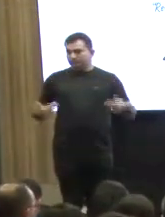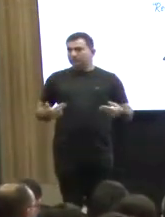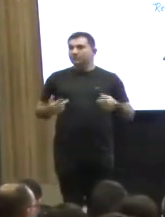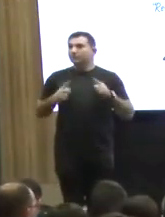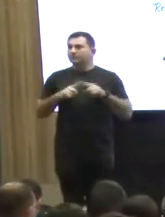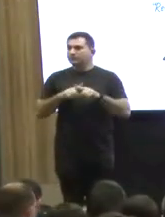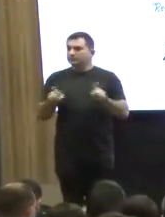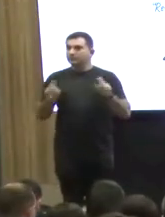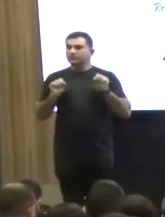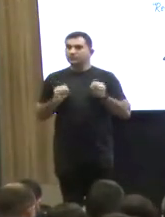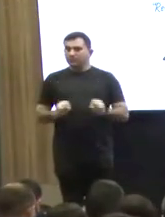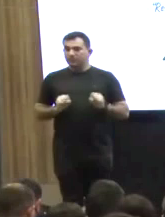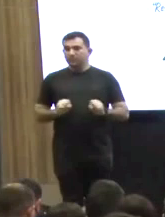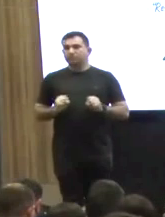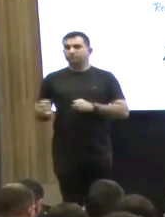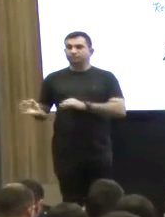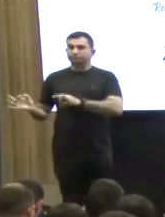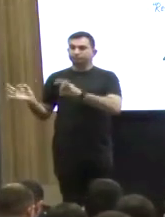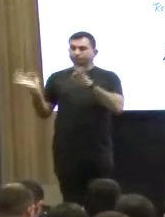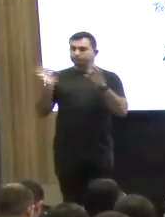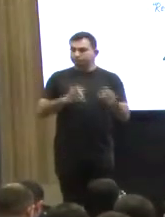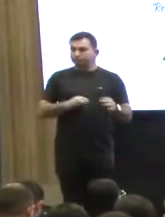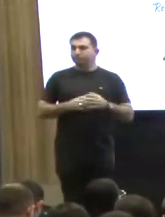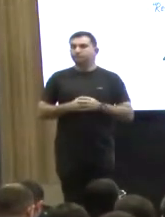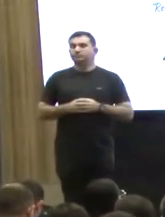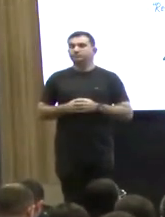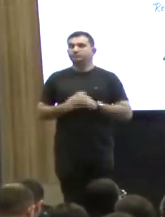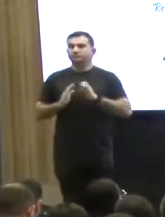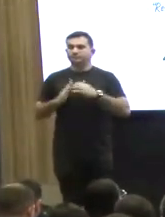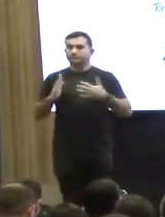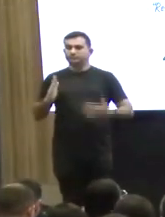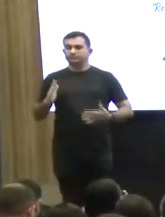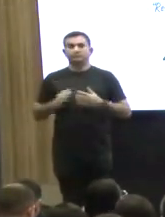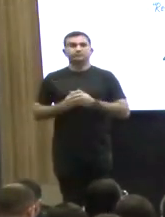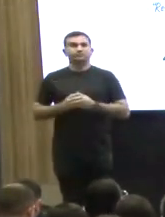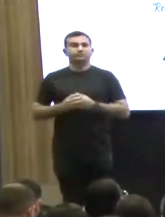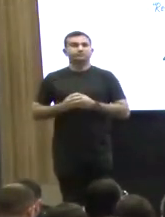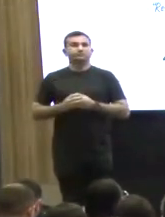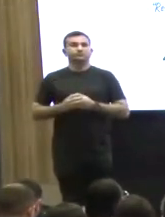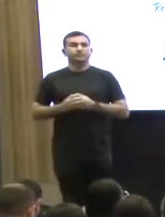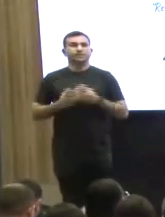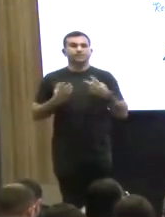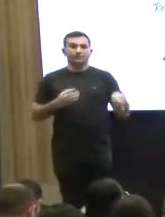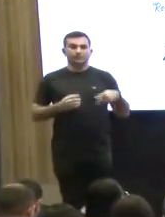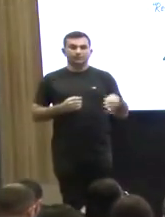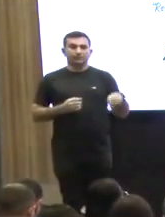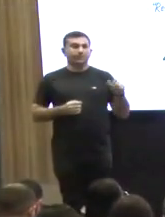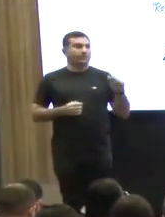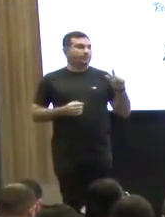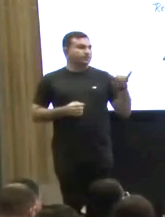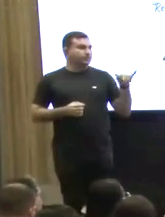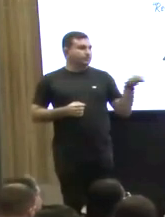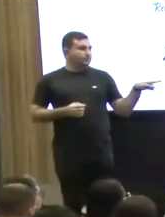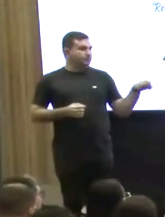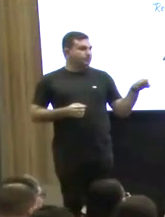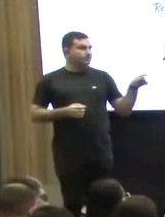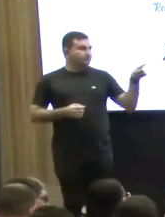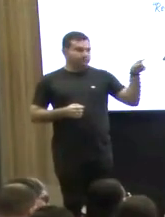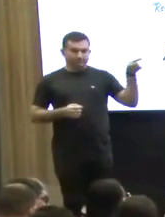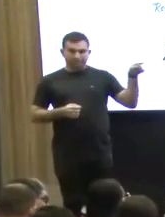Rogério, podem, ao longo da conferência, ao longo da mesa redonda, se dirigir à professora Ádia, que está em algum lugar aqui do